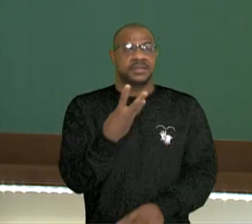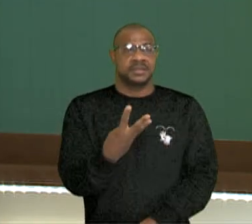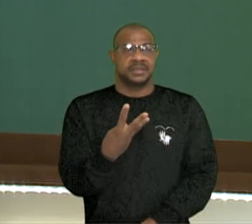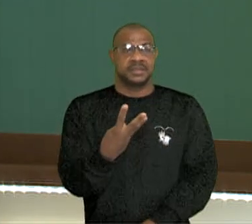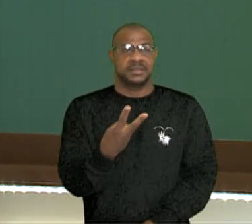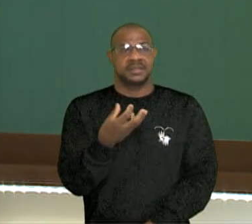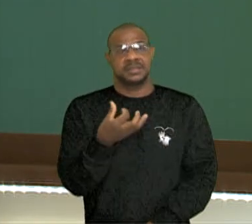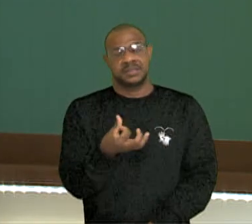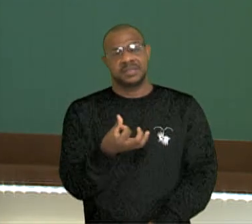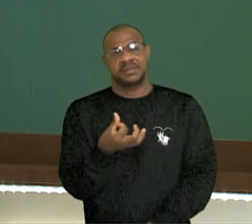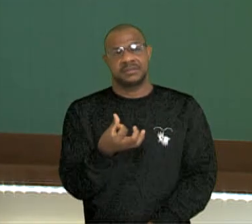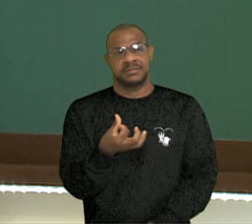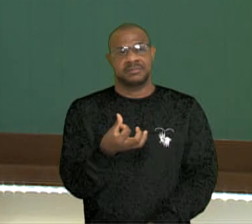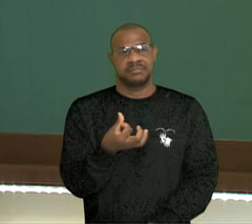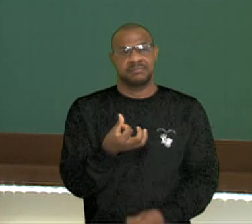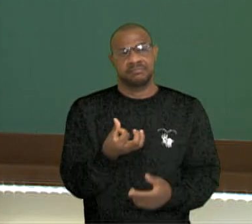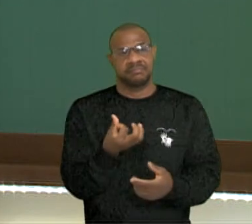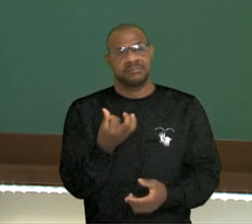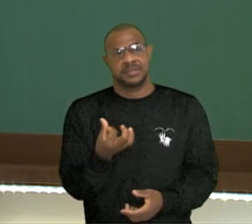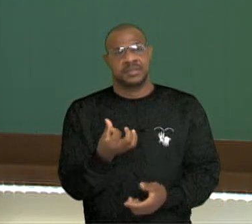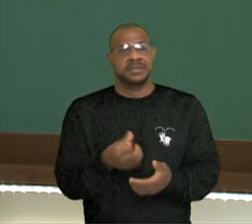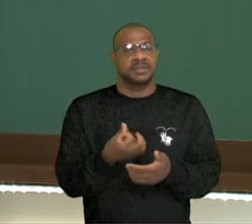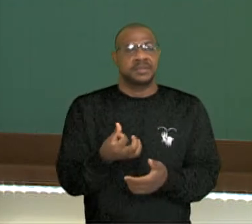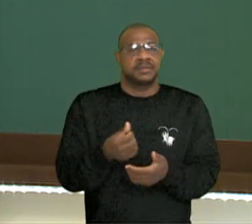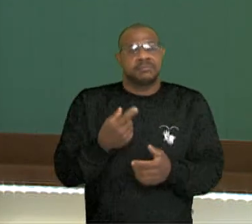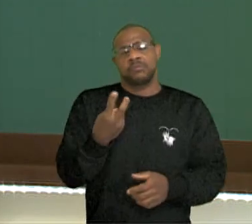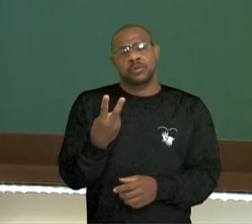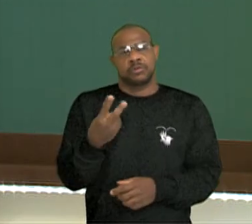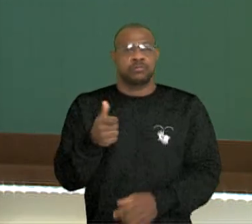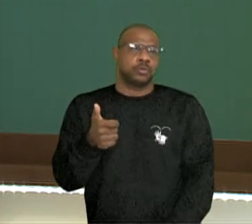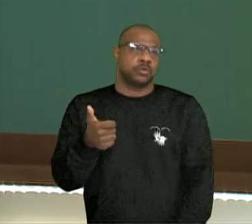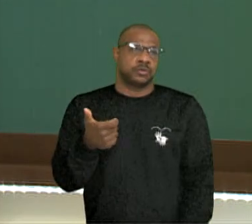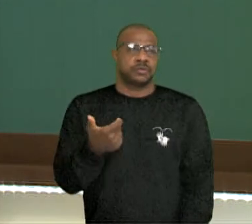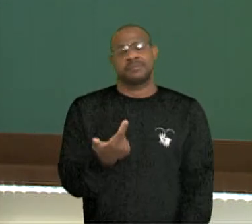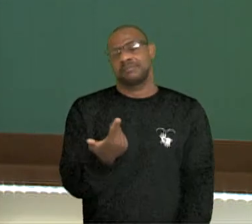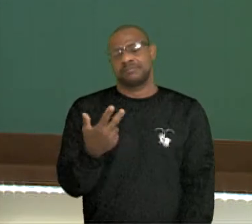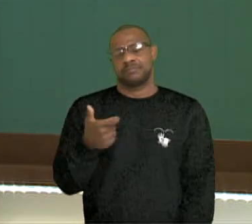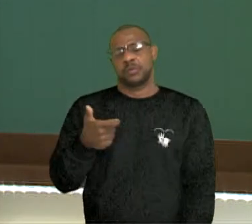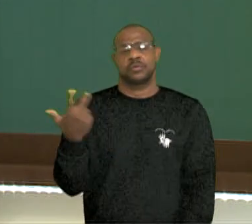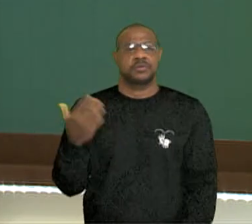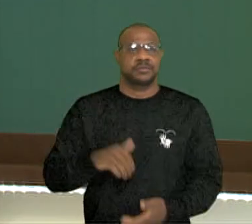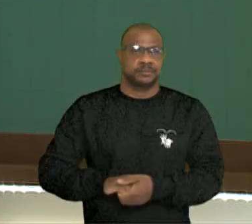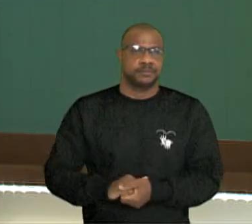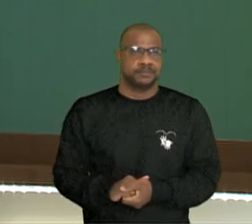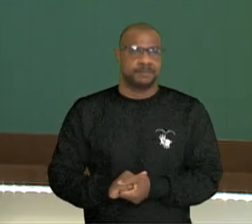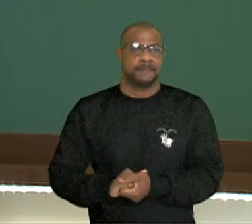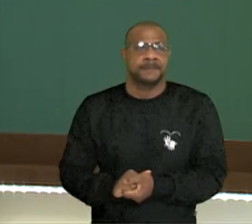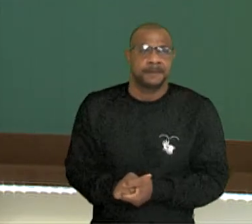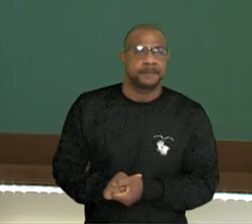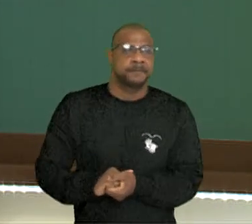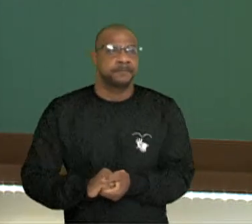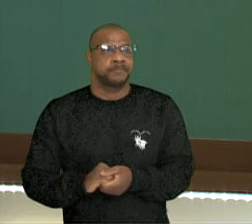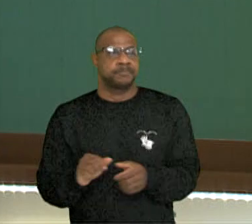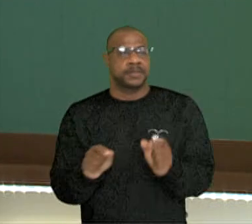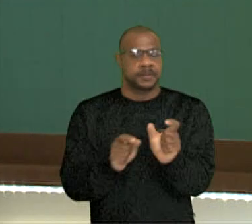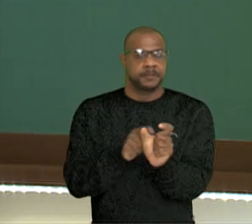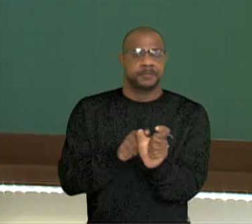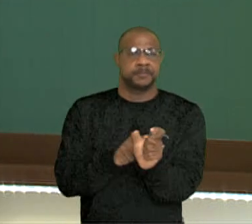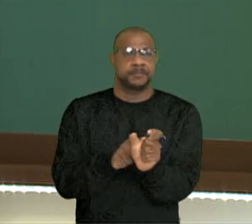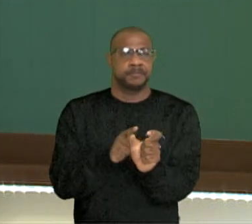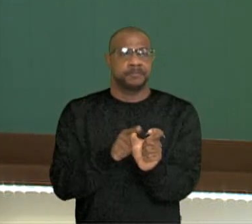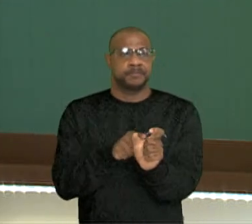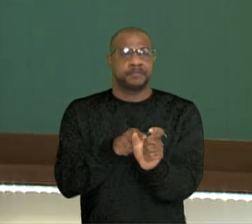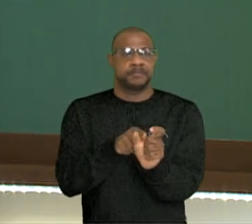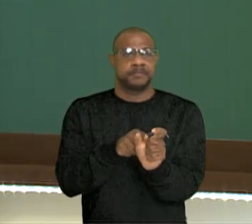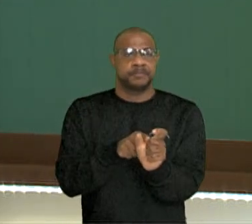vezes 2, 12. E x vezes y é só escrever grudadinho. Mais o quadrado do último termo. Então, quadrado